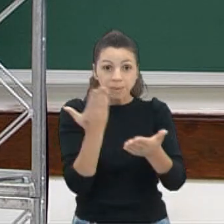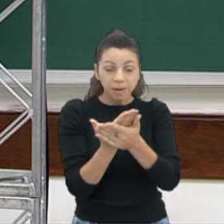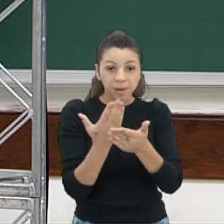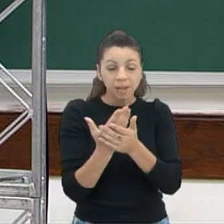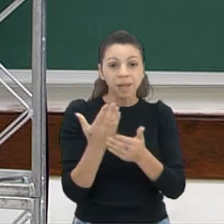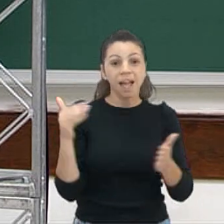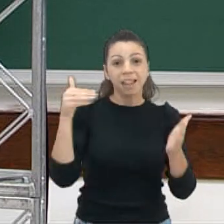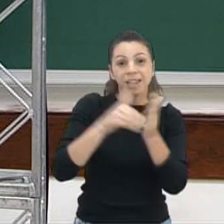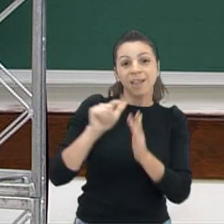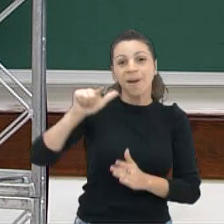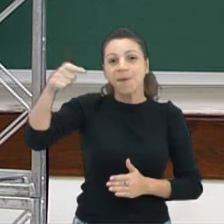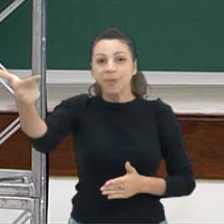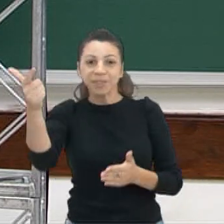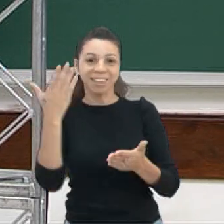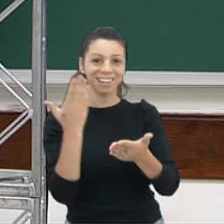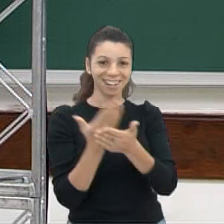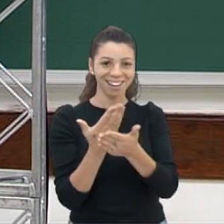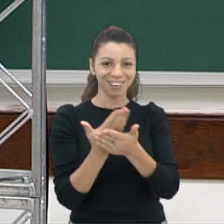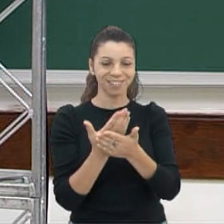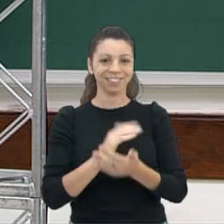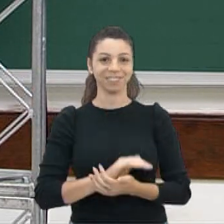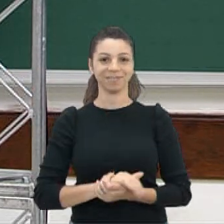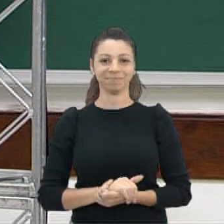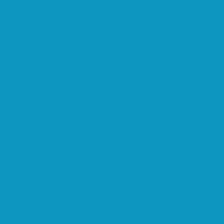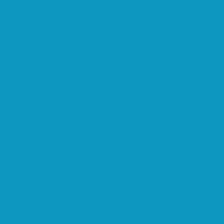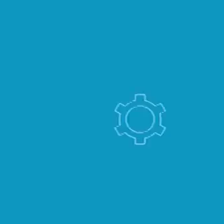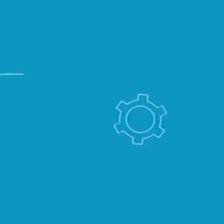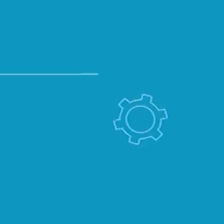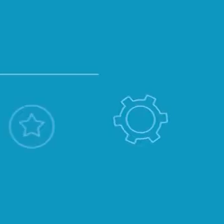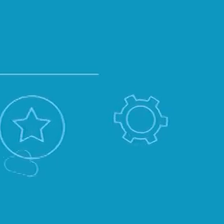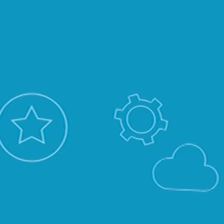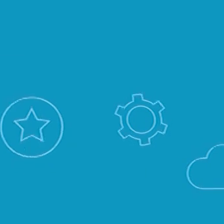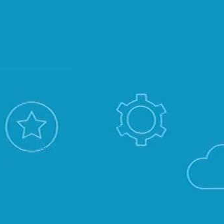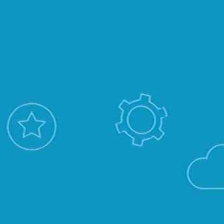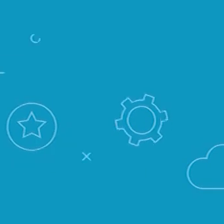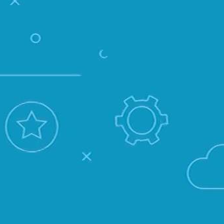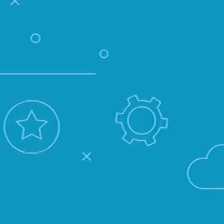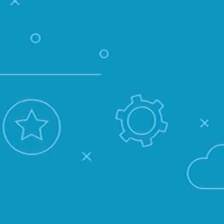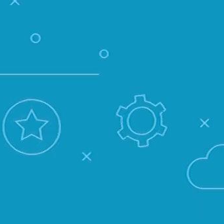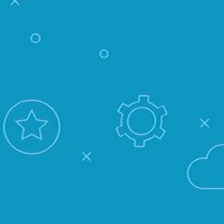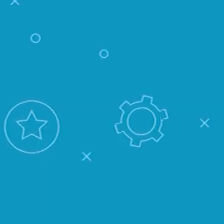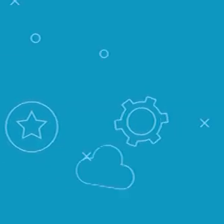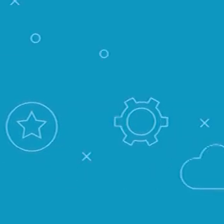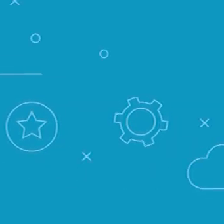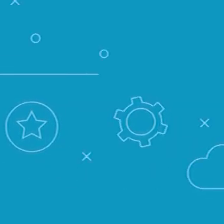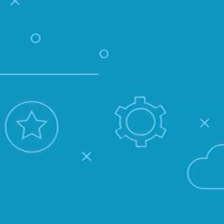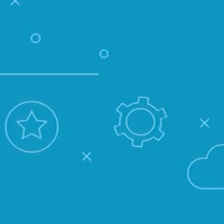a próxima aula.